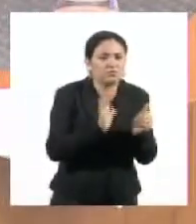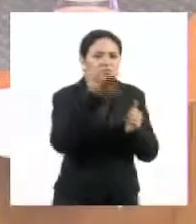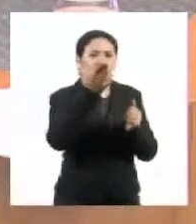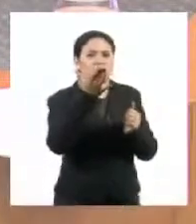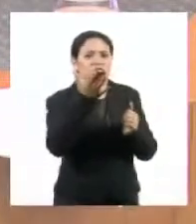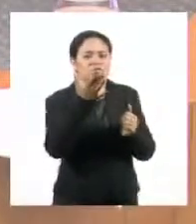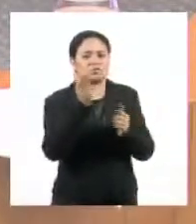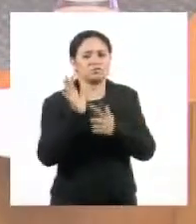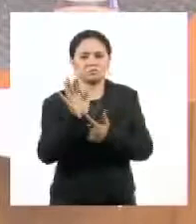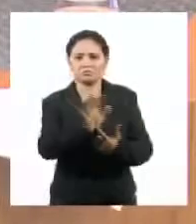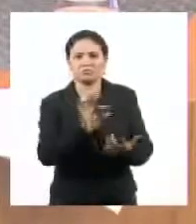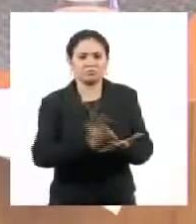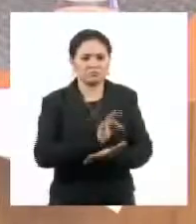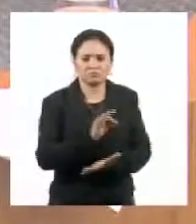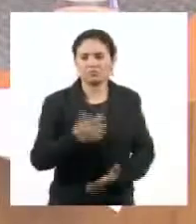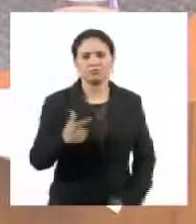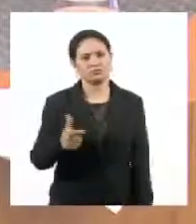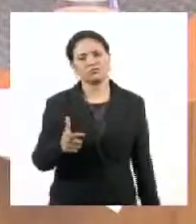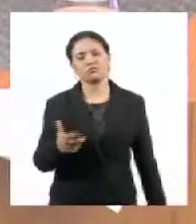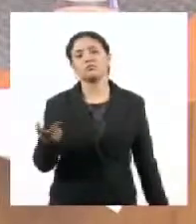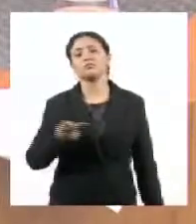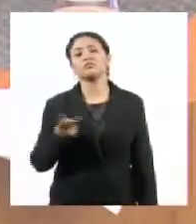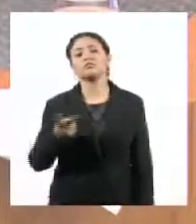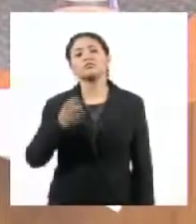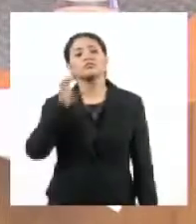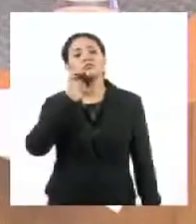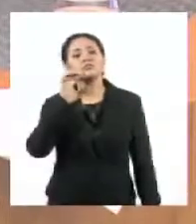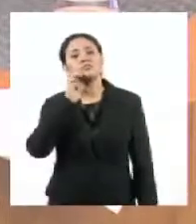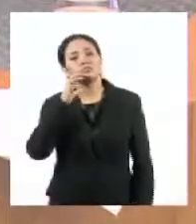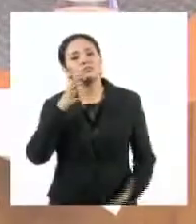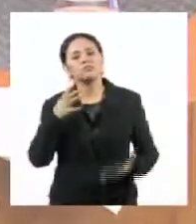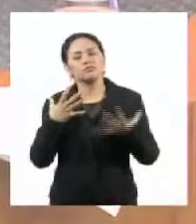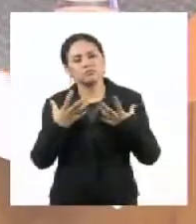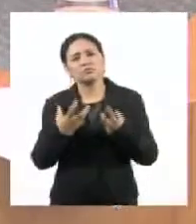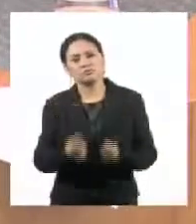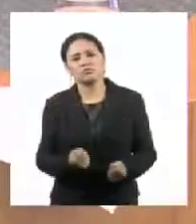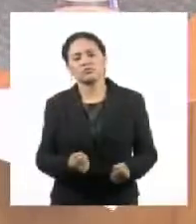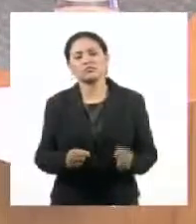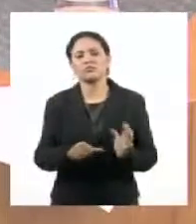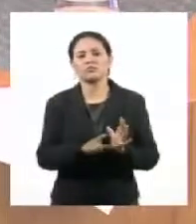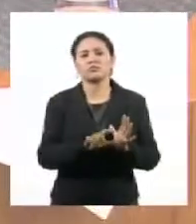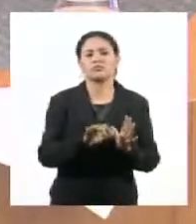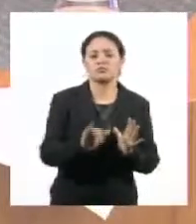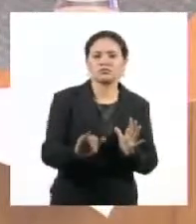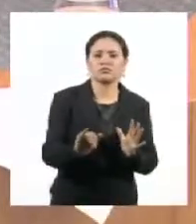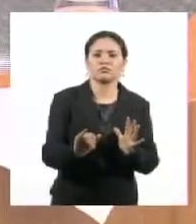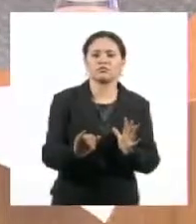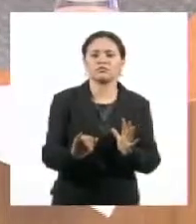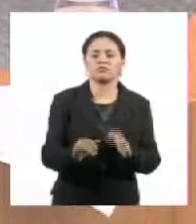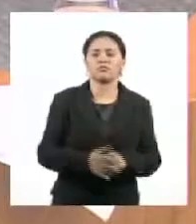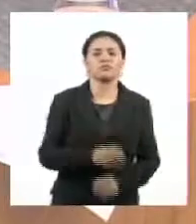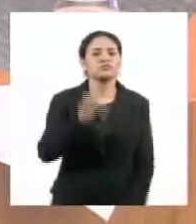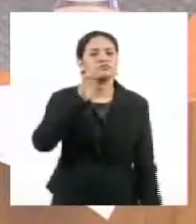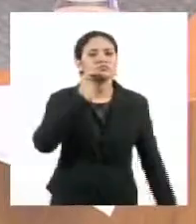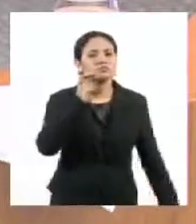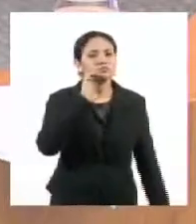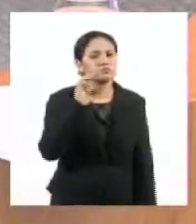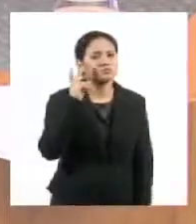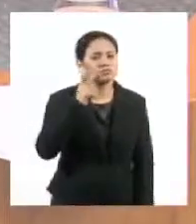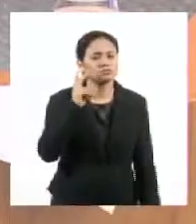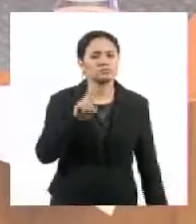seja, as duas câmaras municipais aprovaram um consórcio através de uma lei, e na Câmara Municipal foi a lei